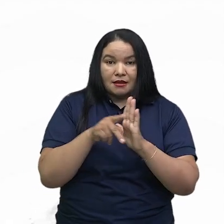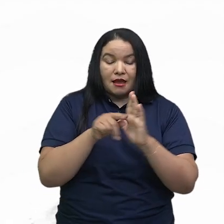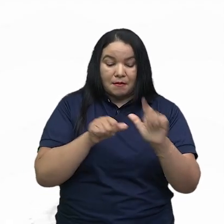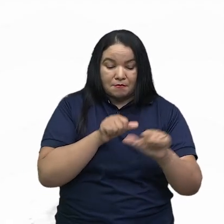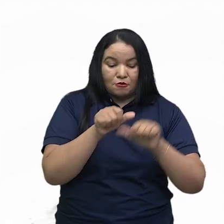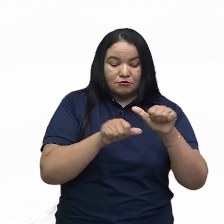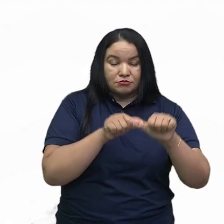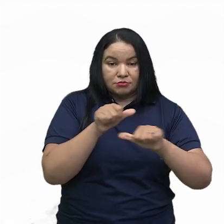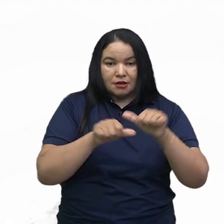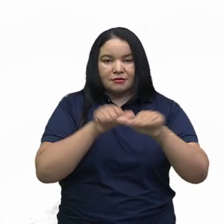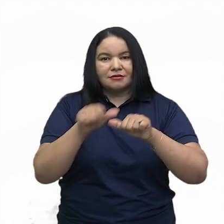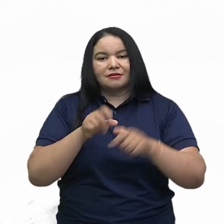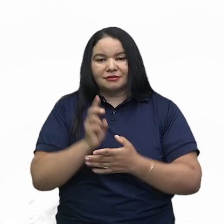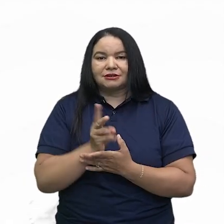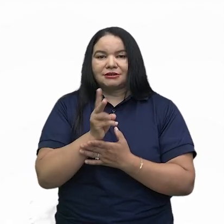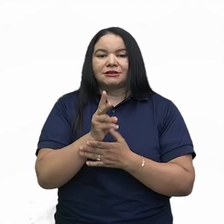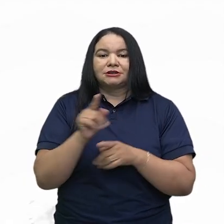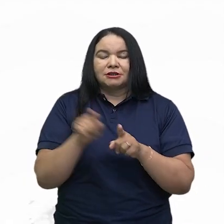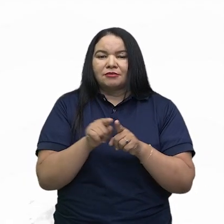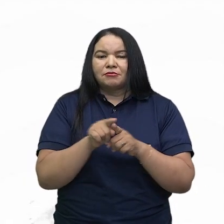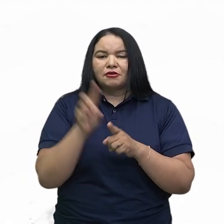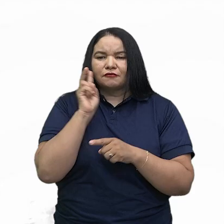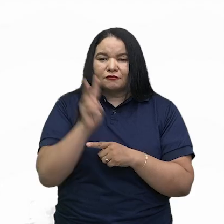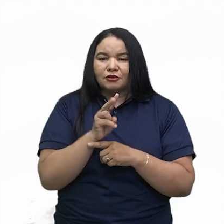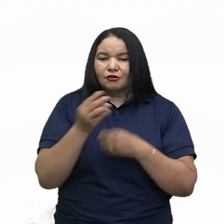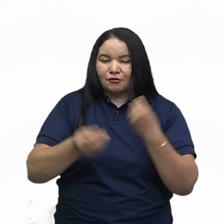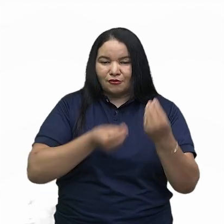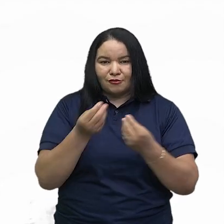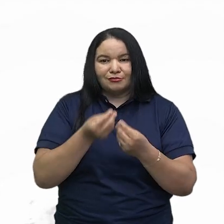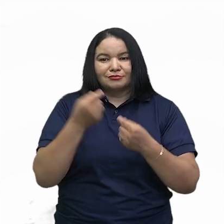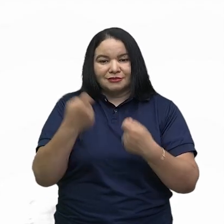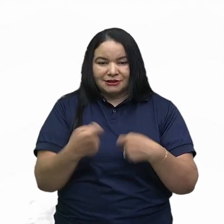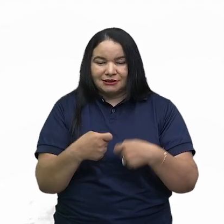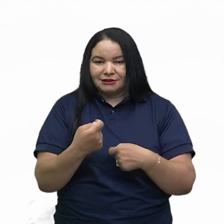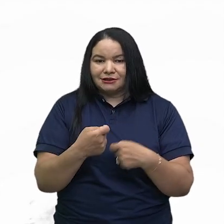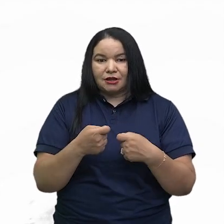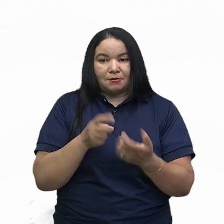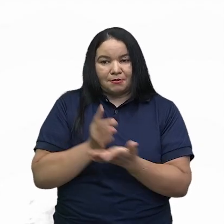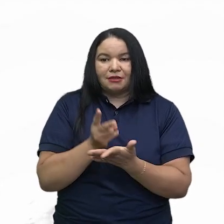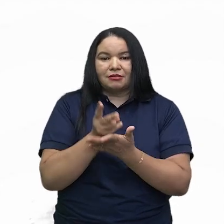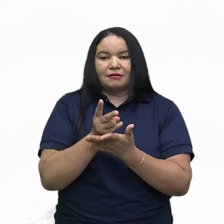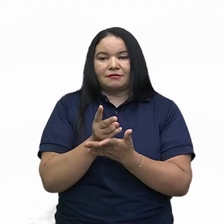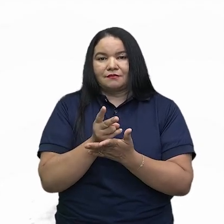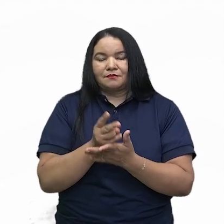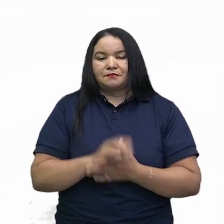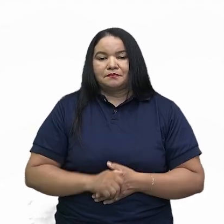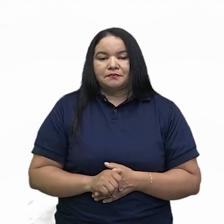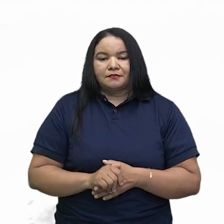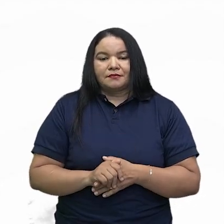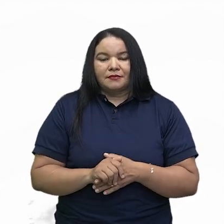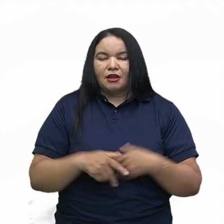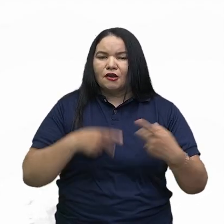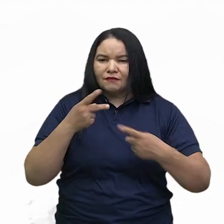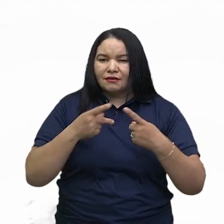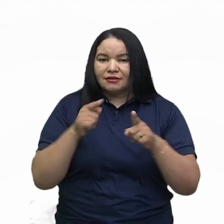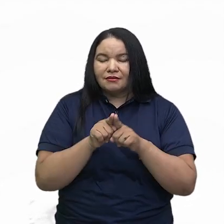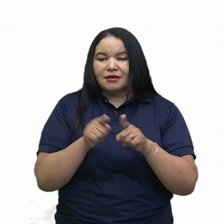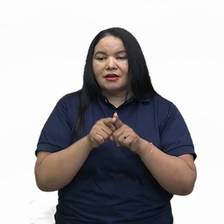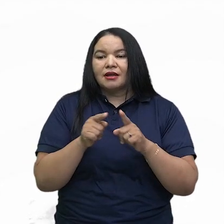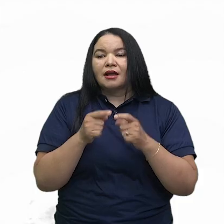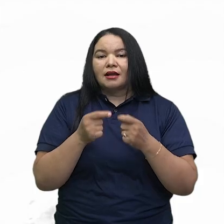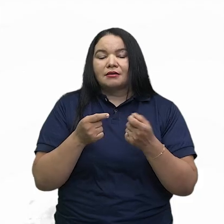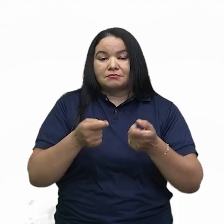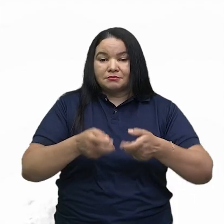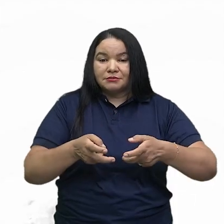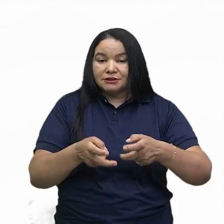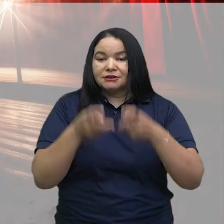em transformação e é vista como uma forma de mantê-lo vivo. Ora, quando falamos disso, vamos perceber que